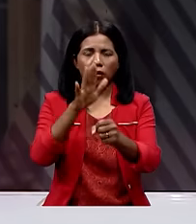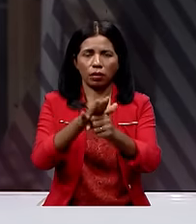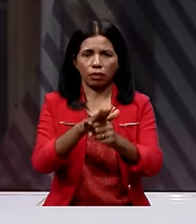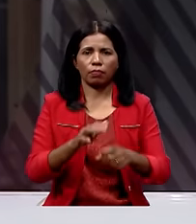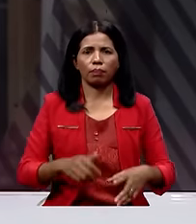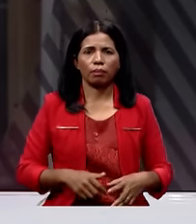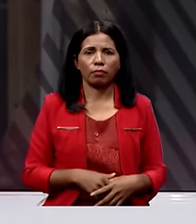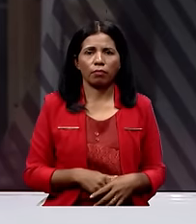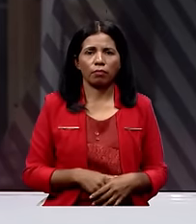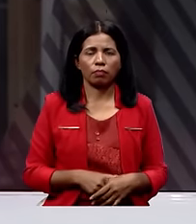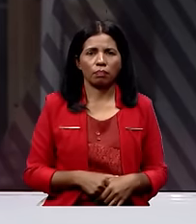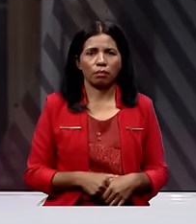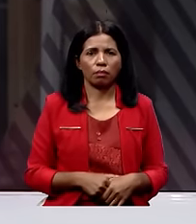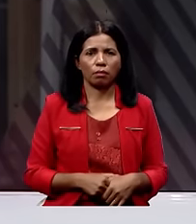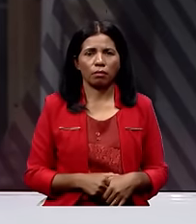juramento.